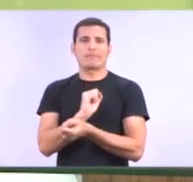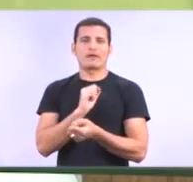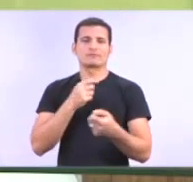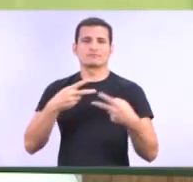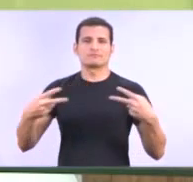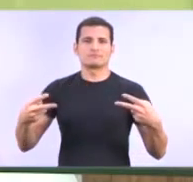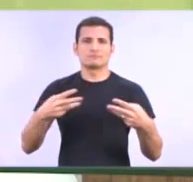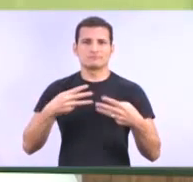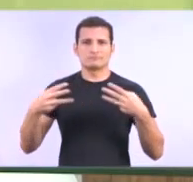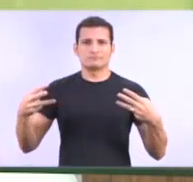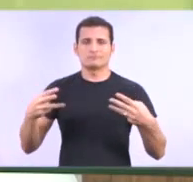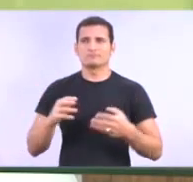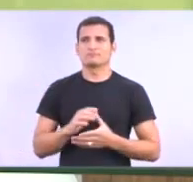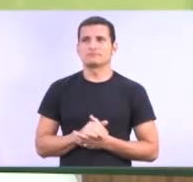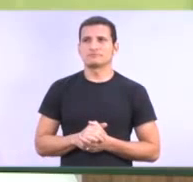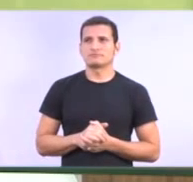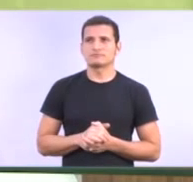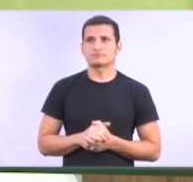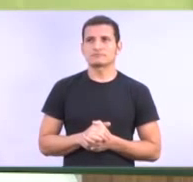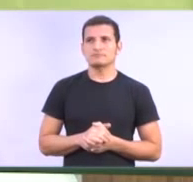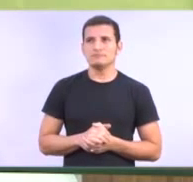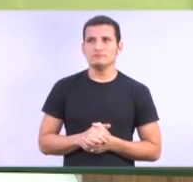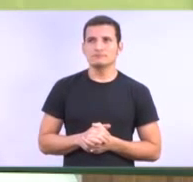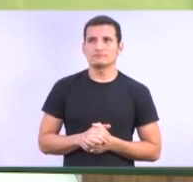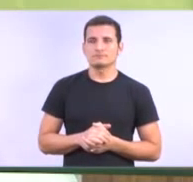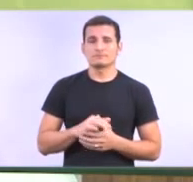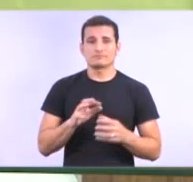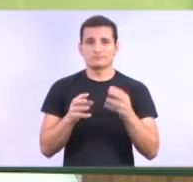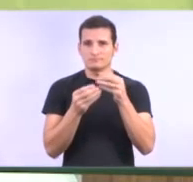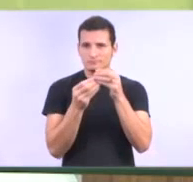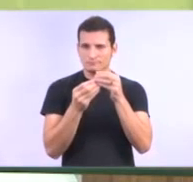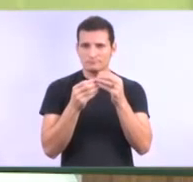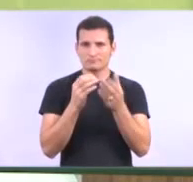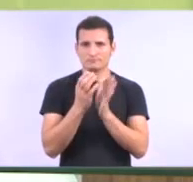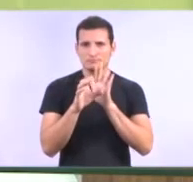só para complementar esse conceito de topologia estrela,